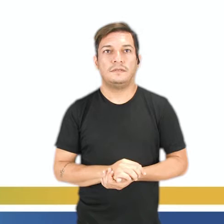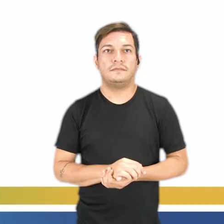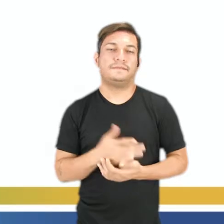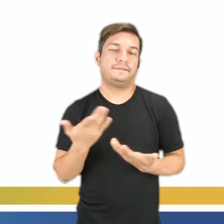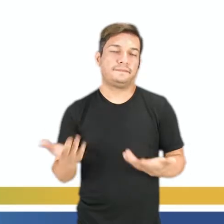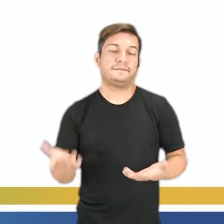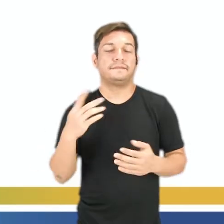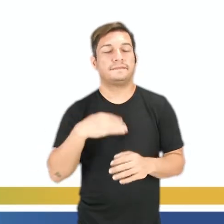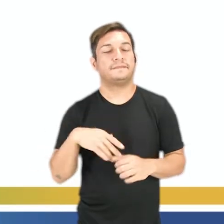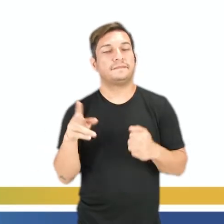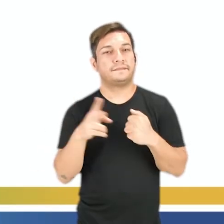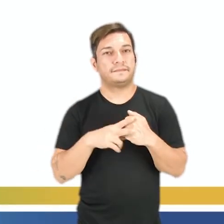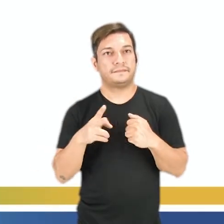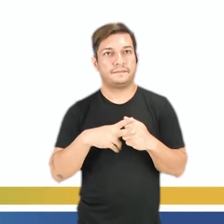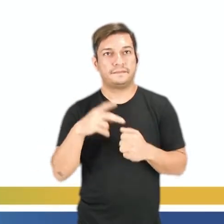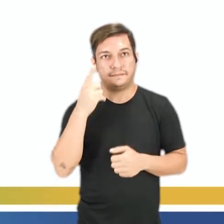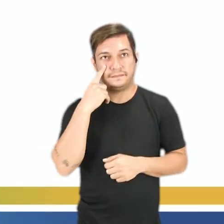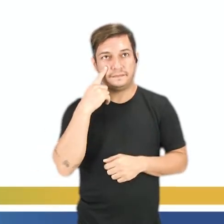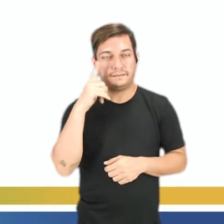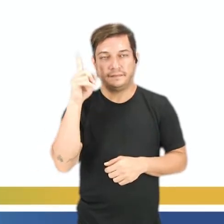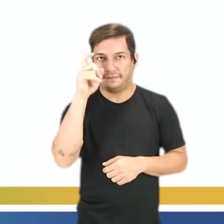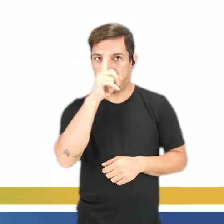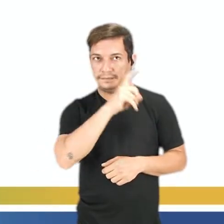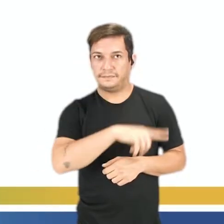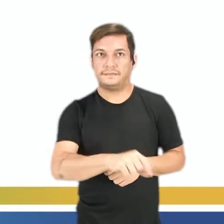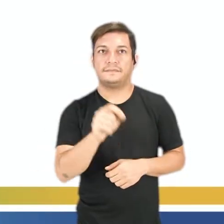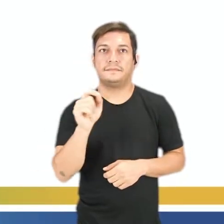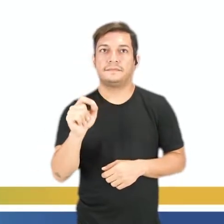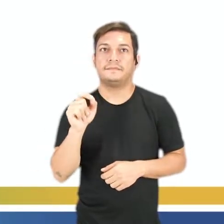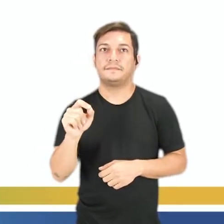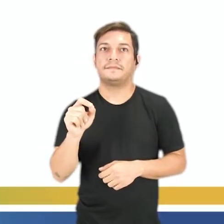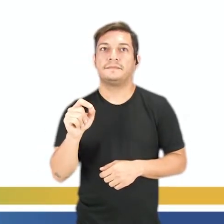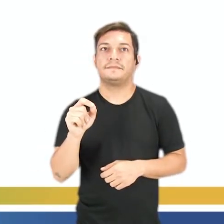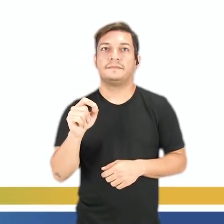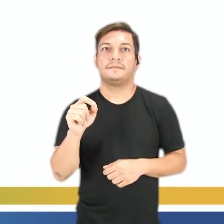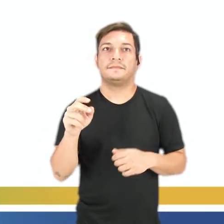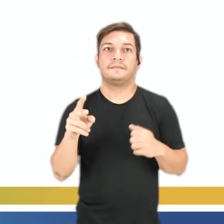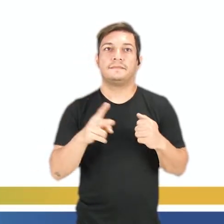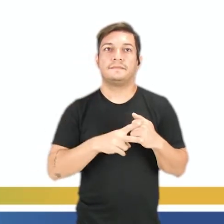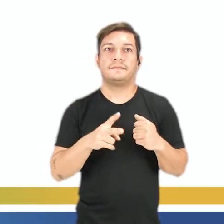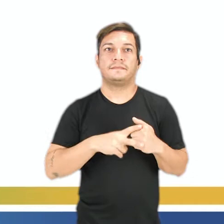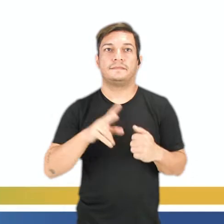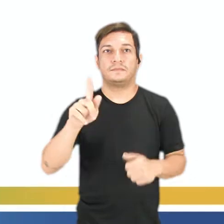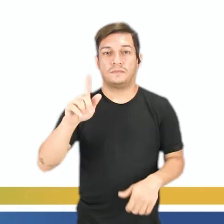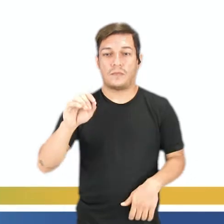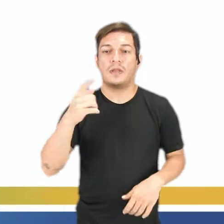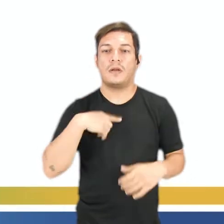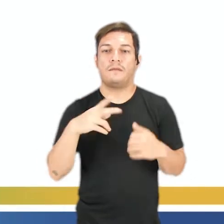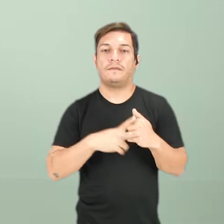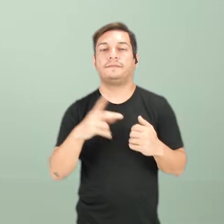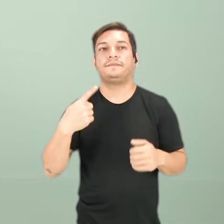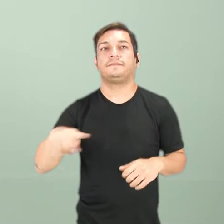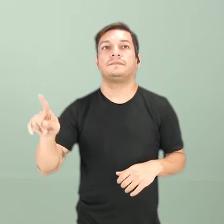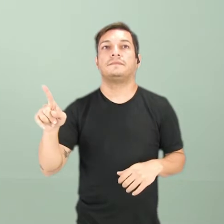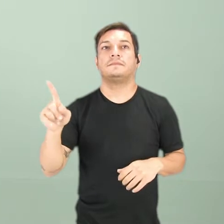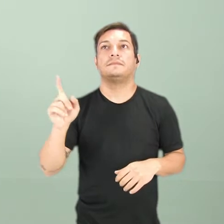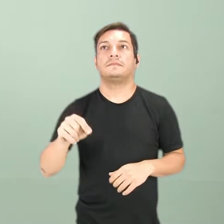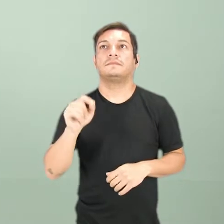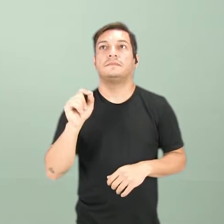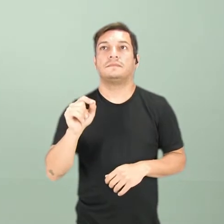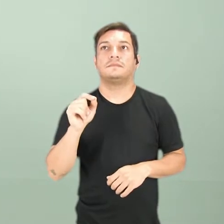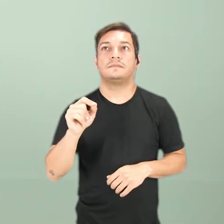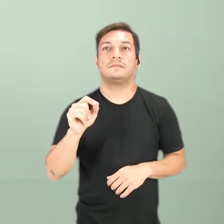Meu Deus, que coisa difícil. É isso mesmo. O verbo go, que é o verbo ir, o passado simples dele